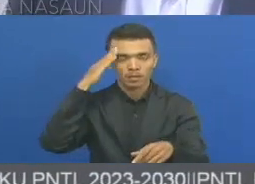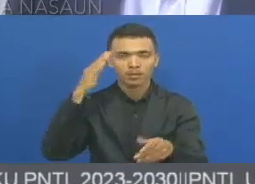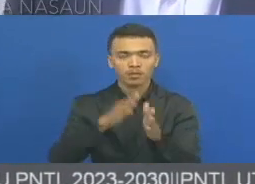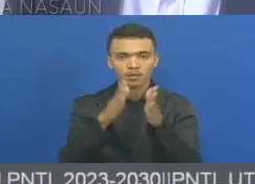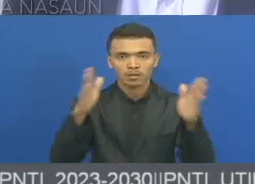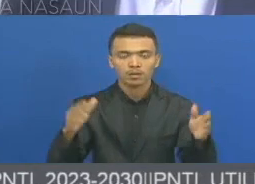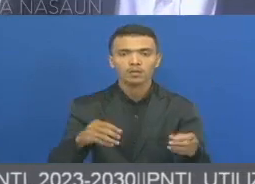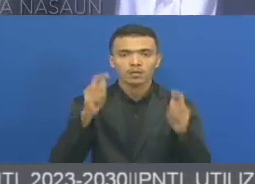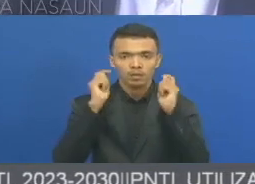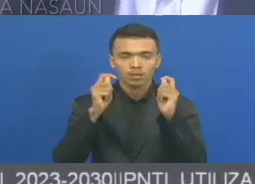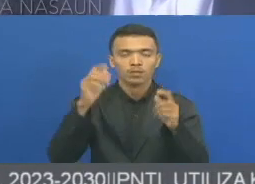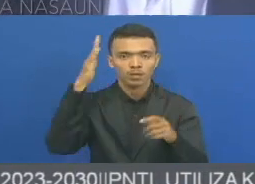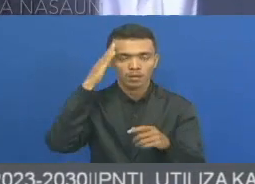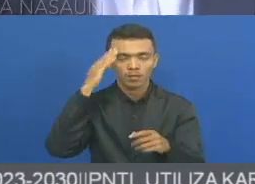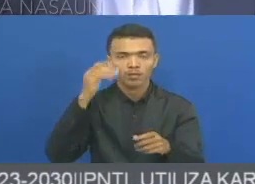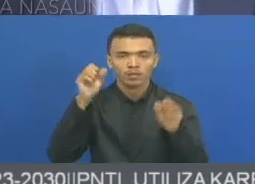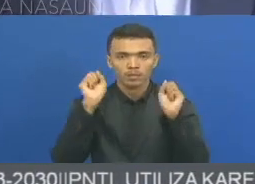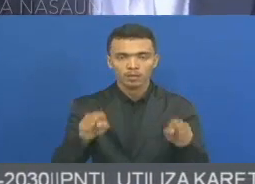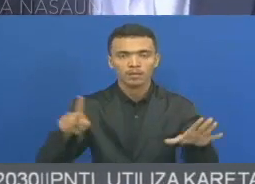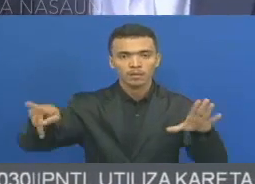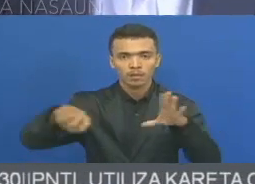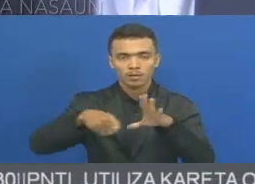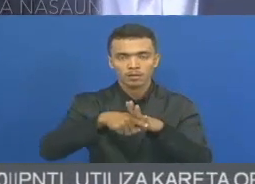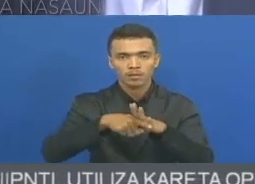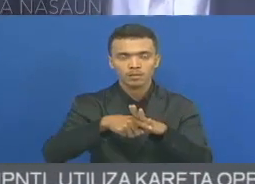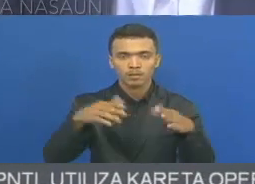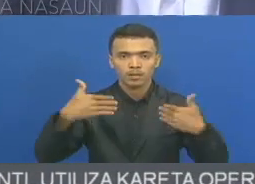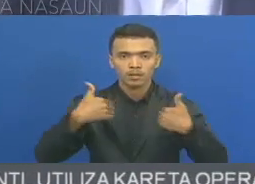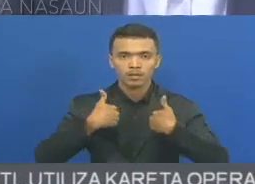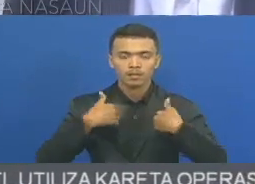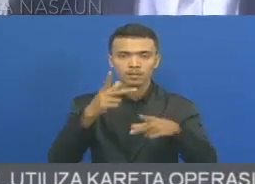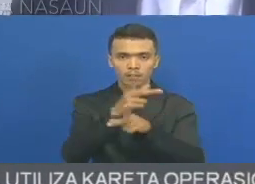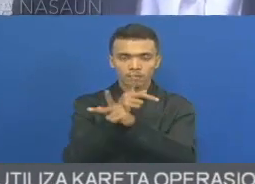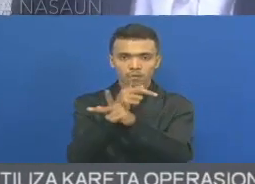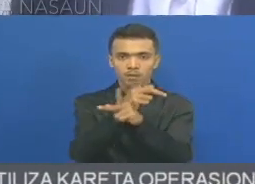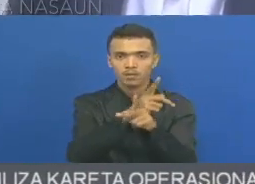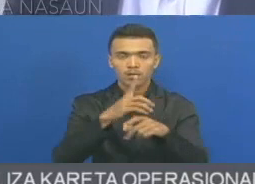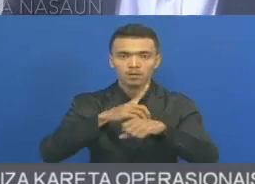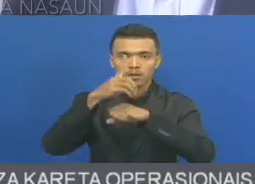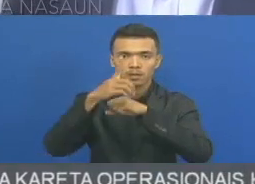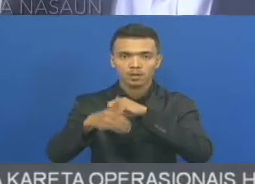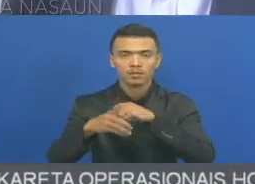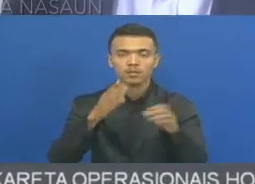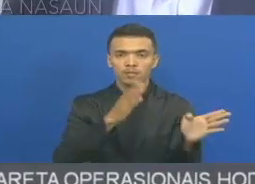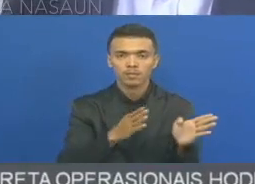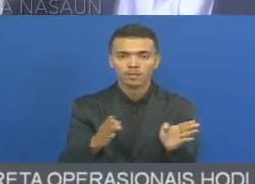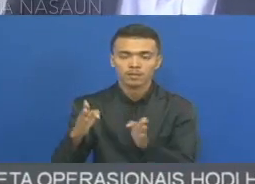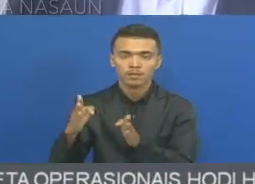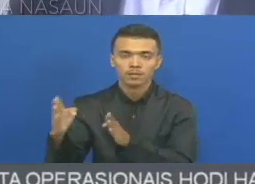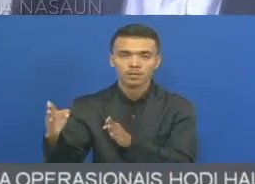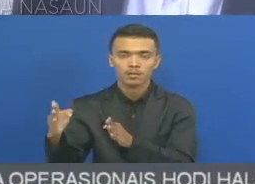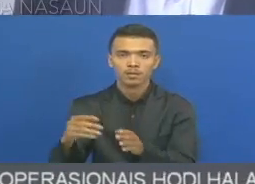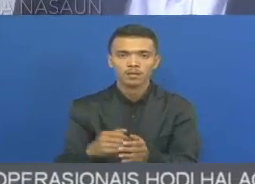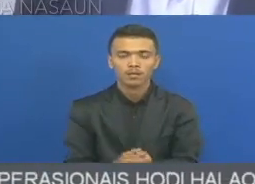a consciência rássica para ele participa ativamente e a prevenção de desastres naturais. E mostra a preparação inicial.